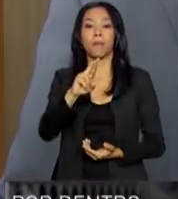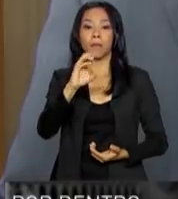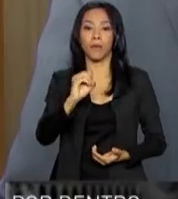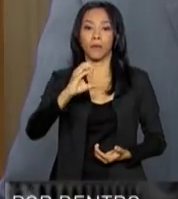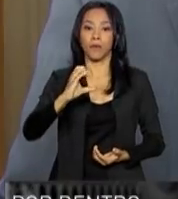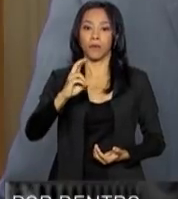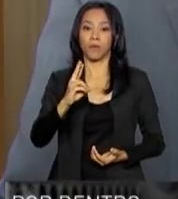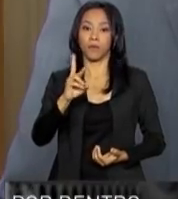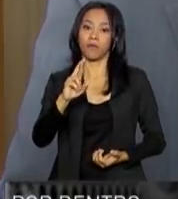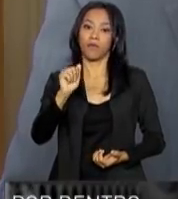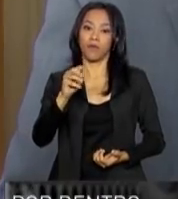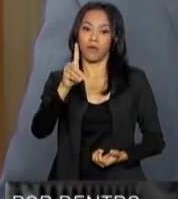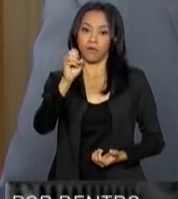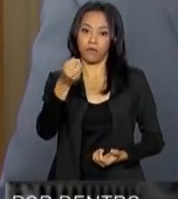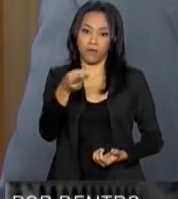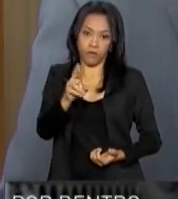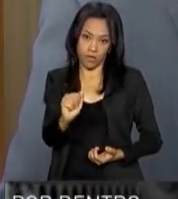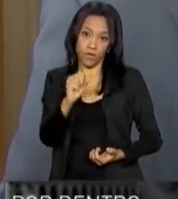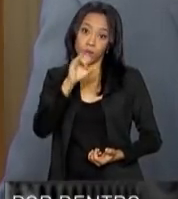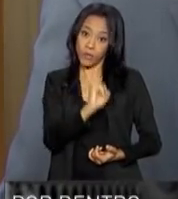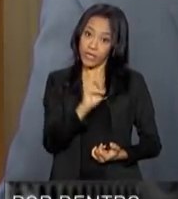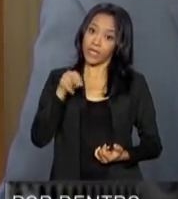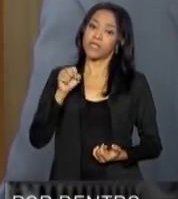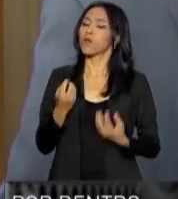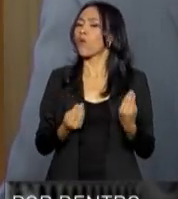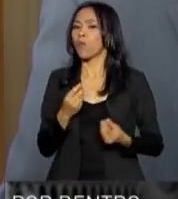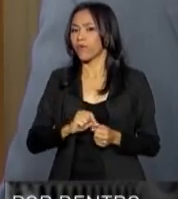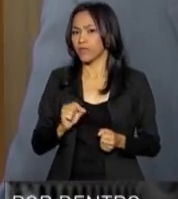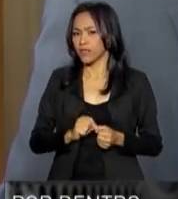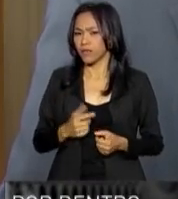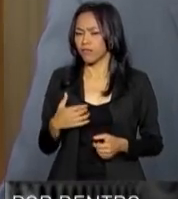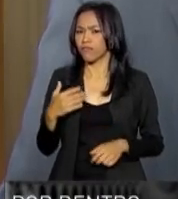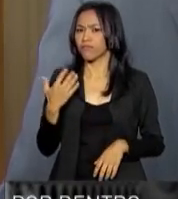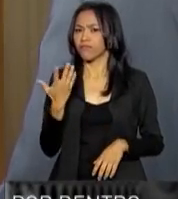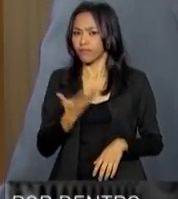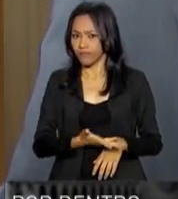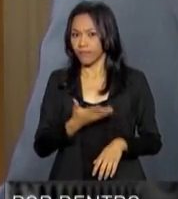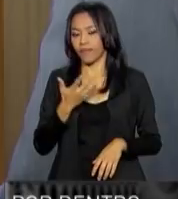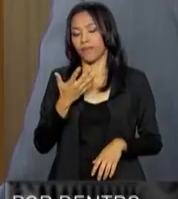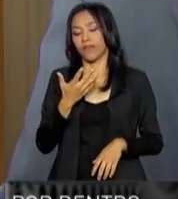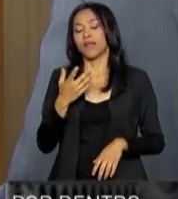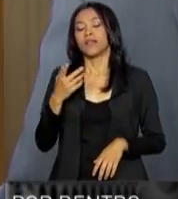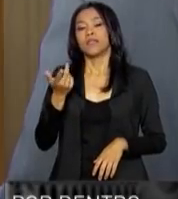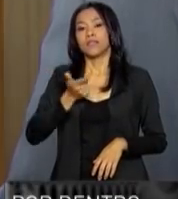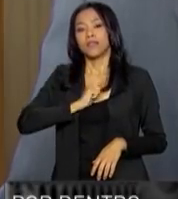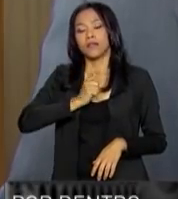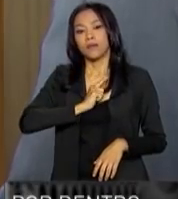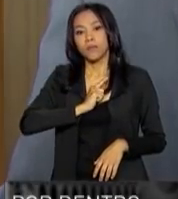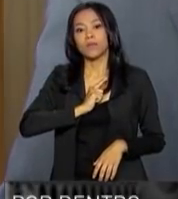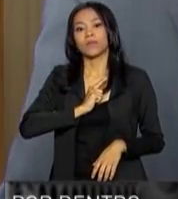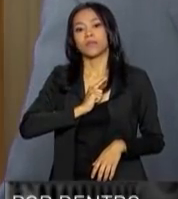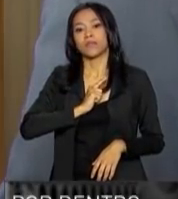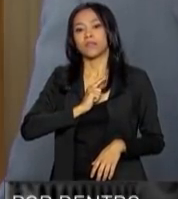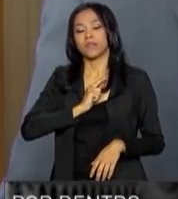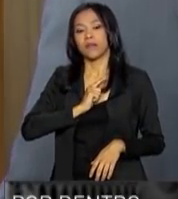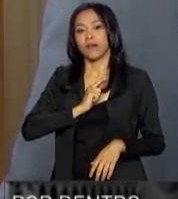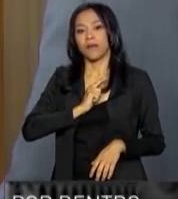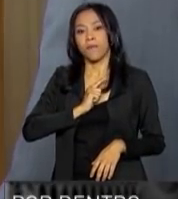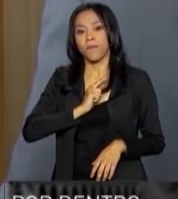está a procuradora do inss em relação a algum segurado nós temos a procura a procuradora quer dizer à